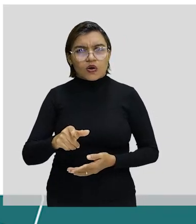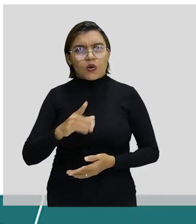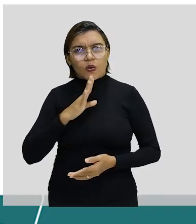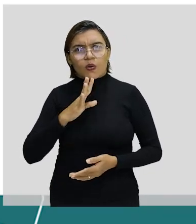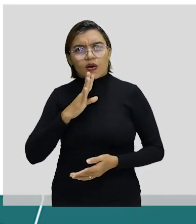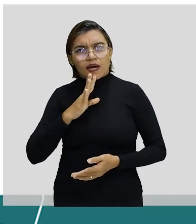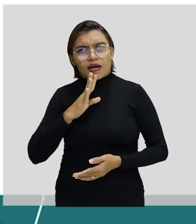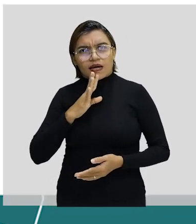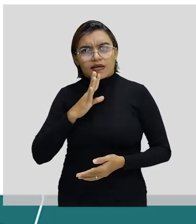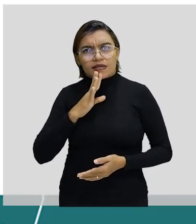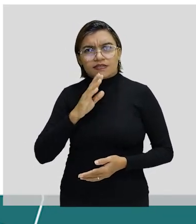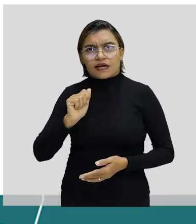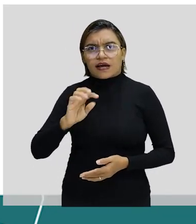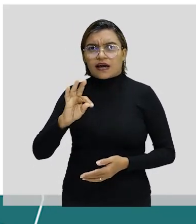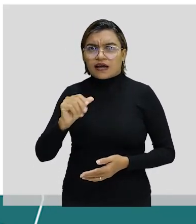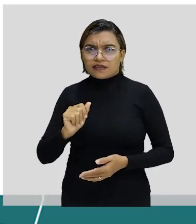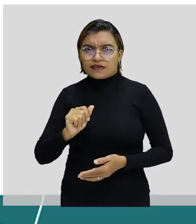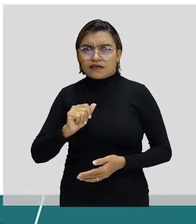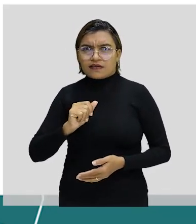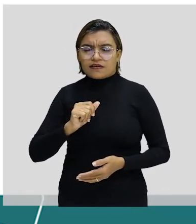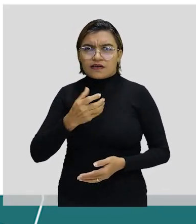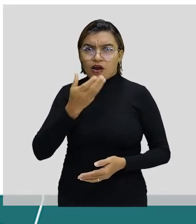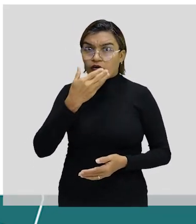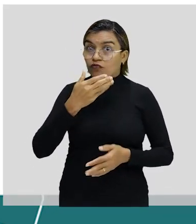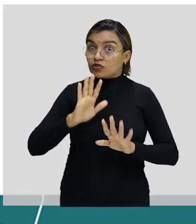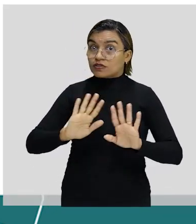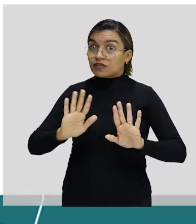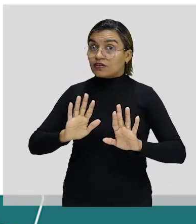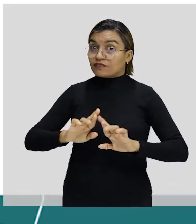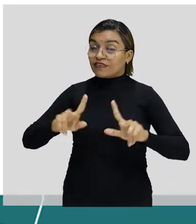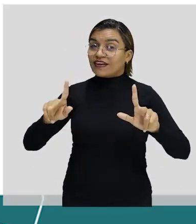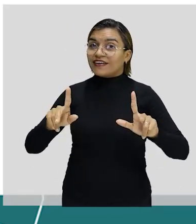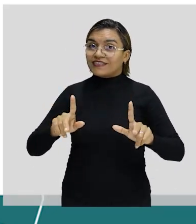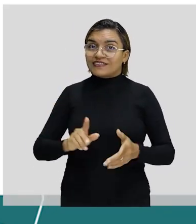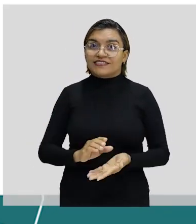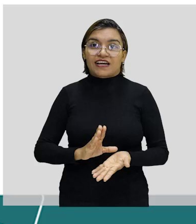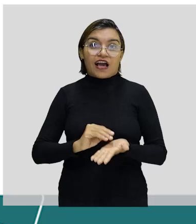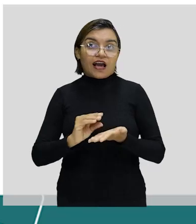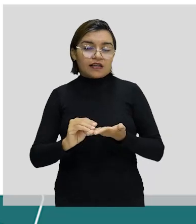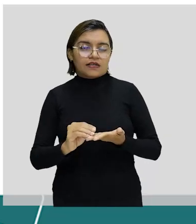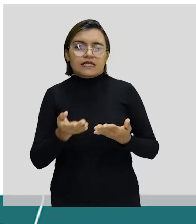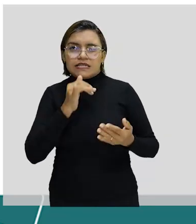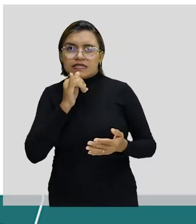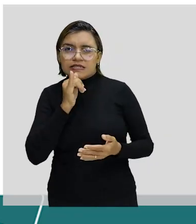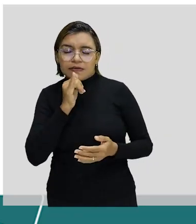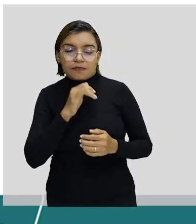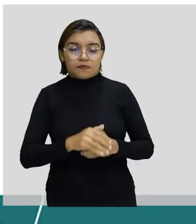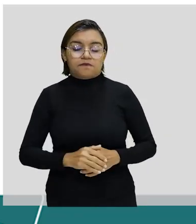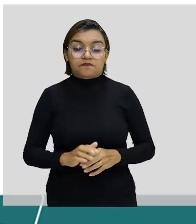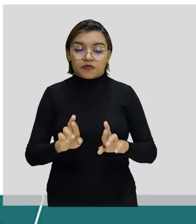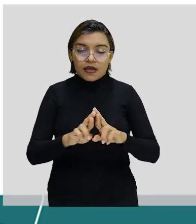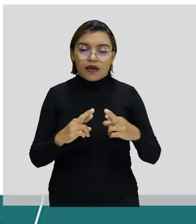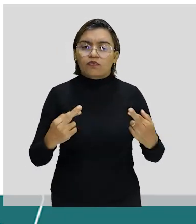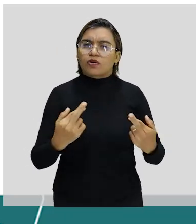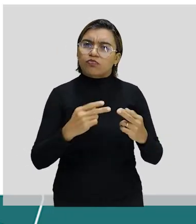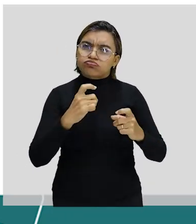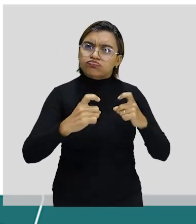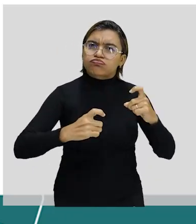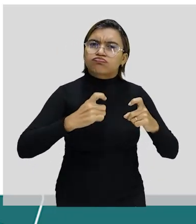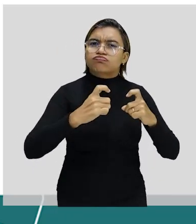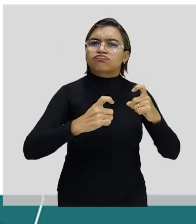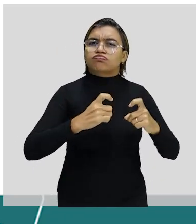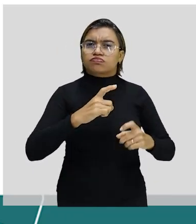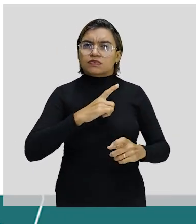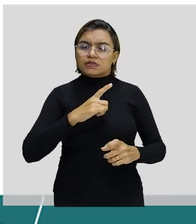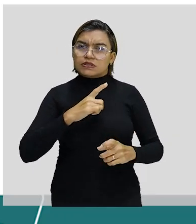um documento. Hoje a gente vê ata. Reuniões. Normalmente, quando se faz uma reunião,